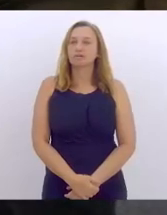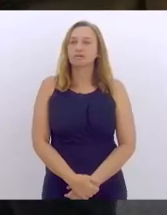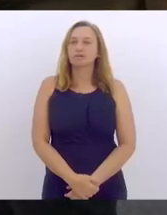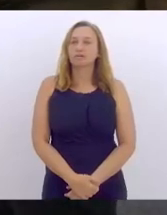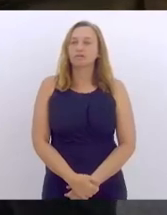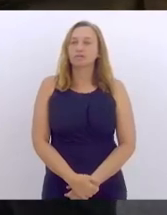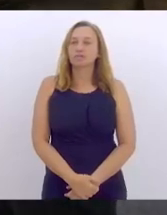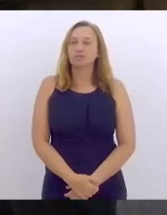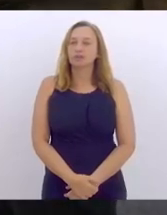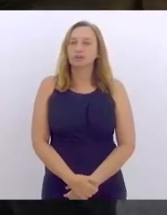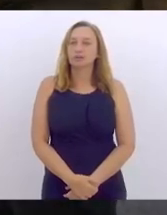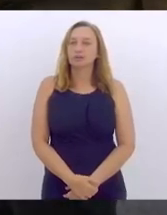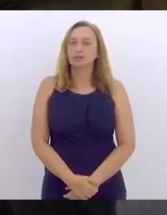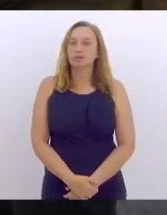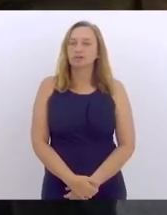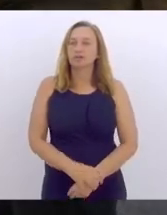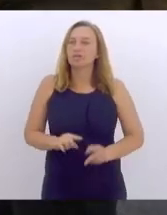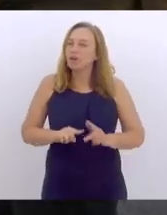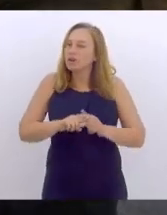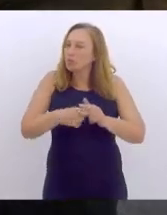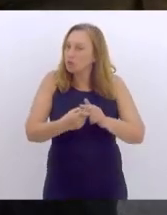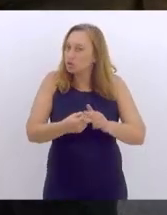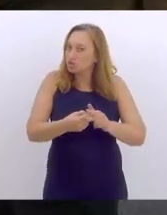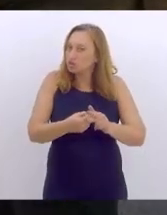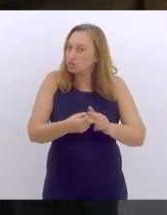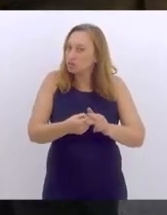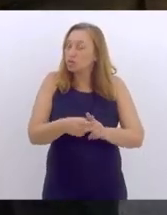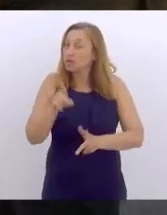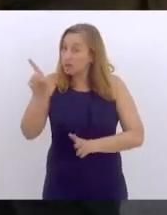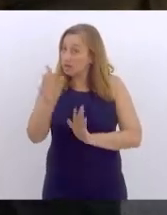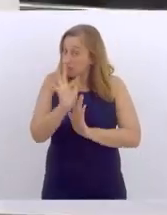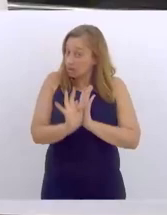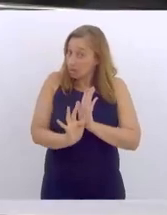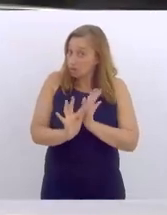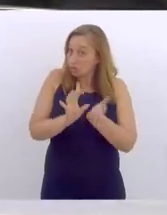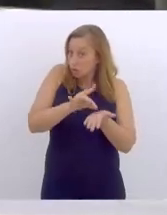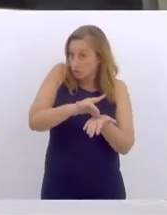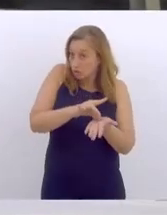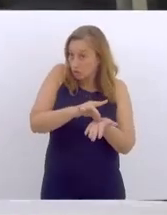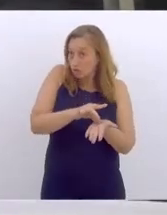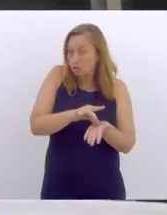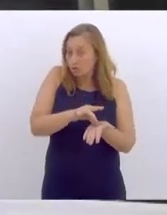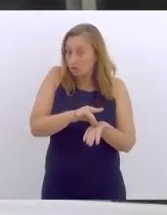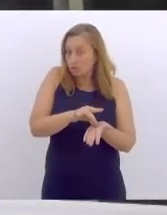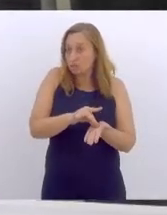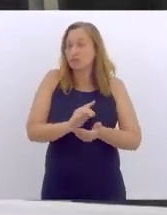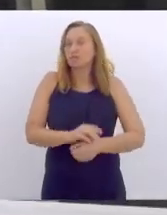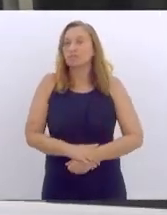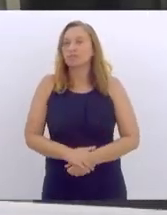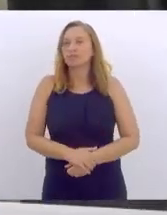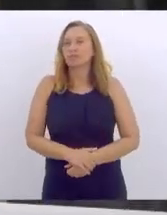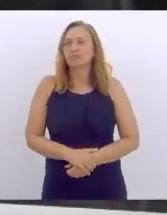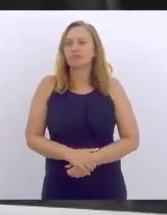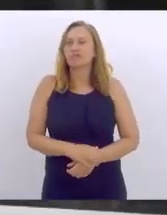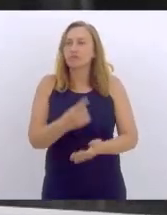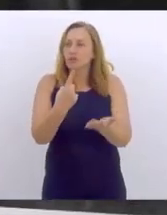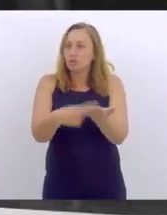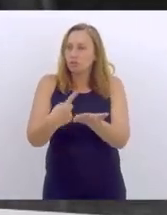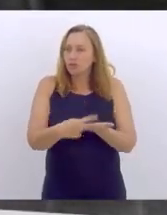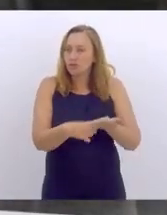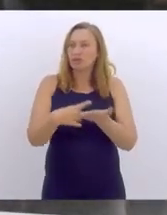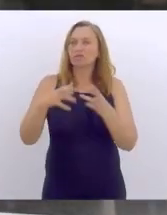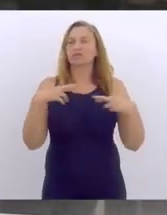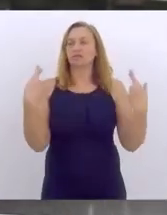Eu vou ler aqui, senhor presidente. A modificação daquele texto original que foi aqui, foi acordado na